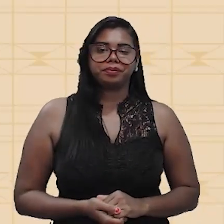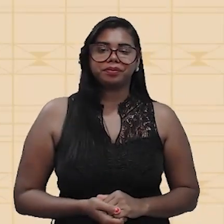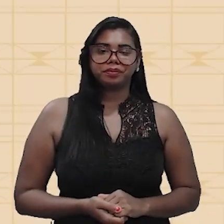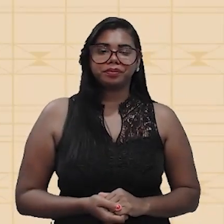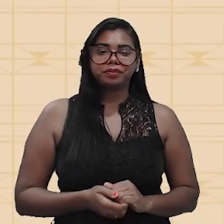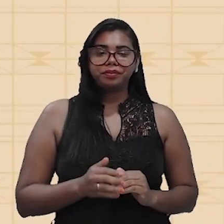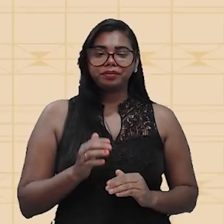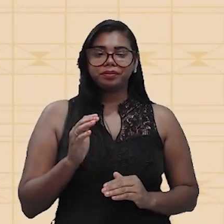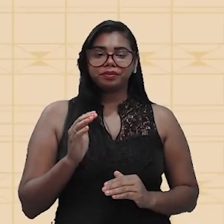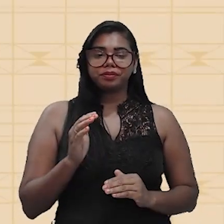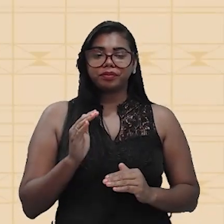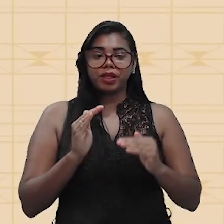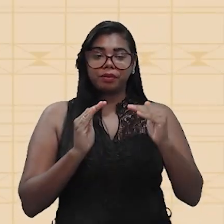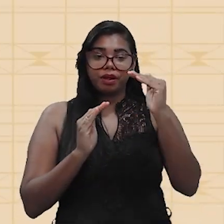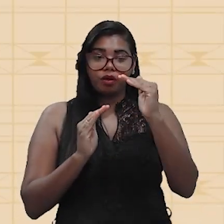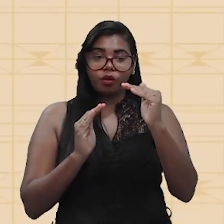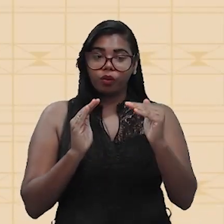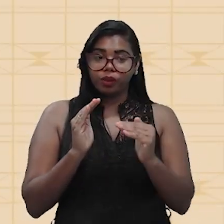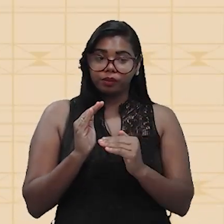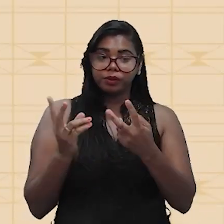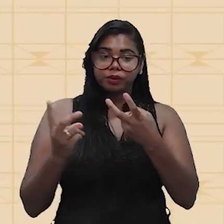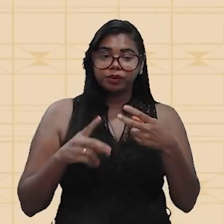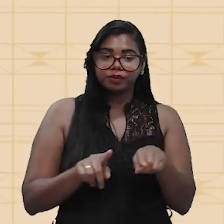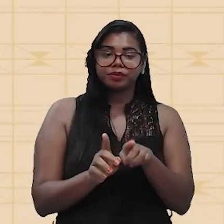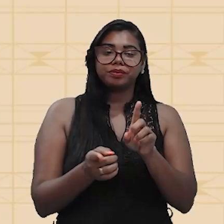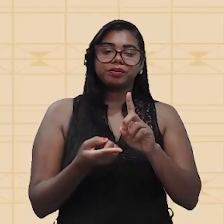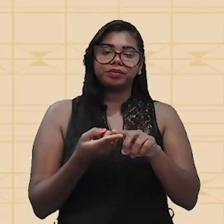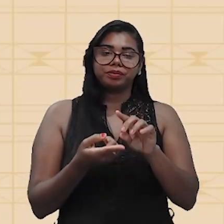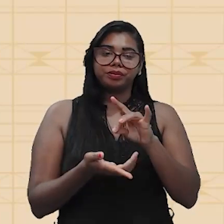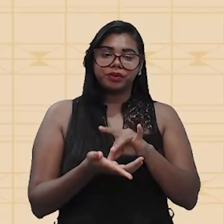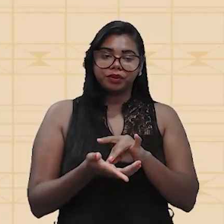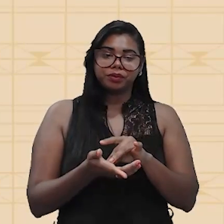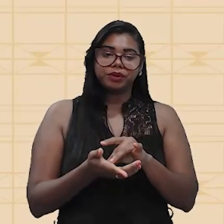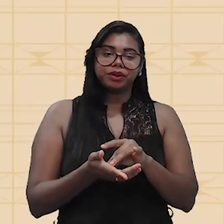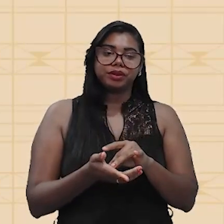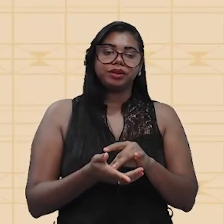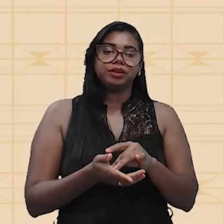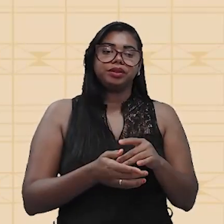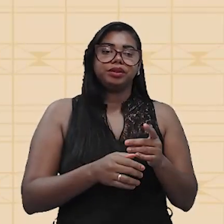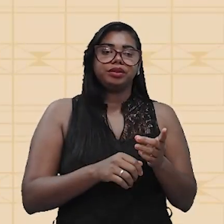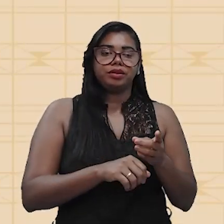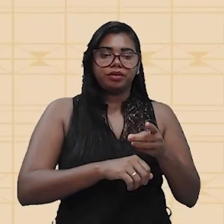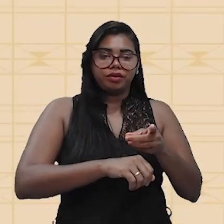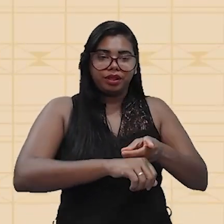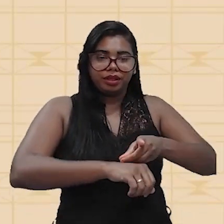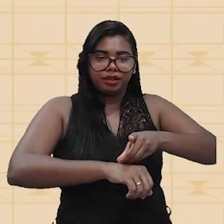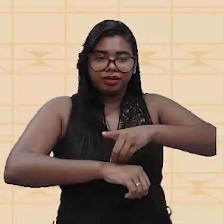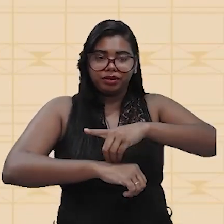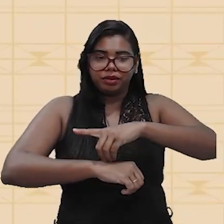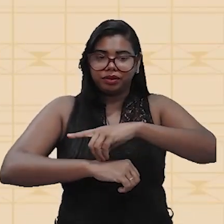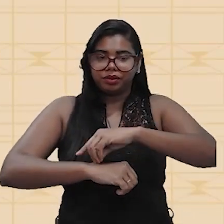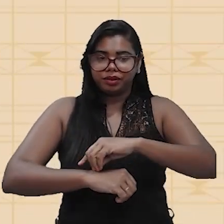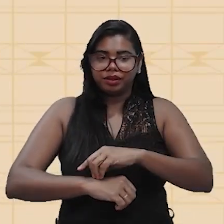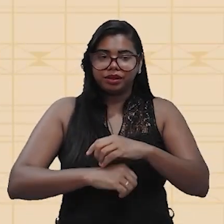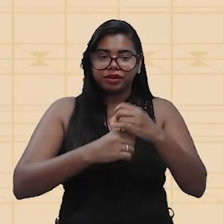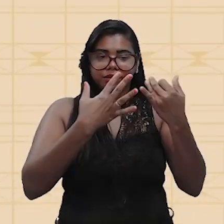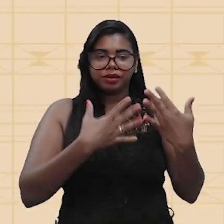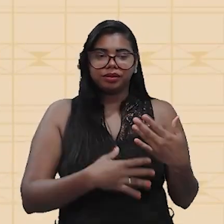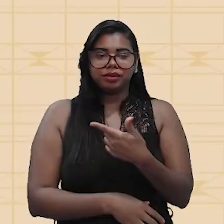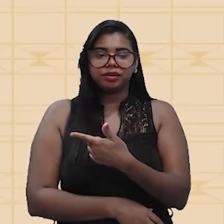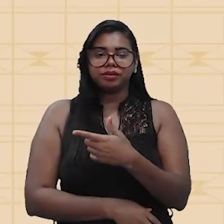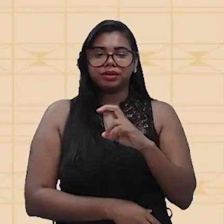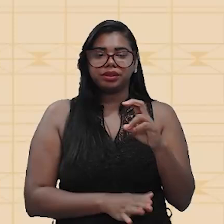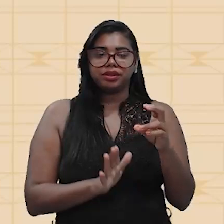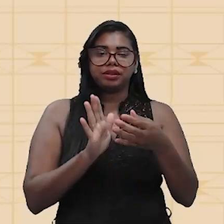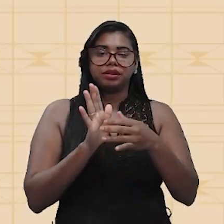na menor? Perceba que como o sentido é anti-horário, ele toca na parte menor, indicando que 25 é um gerador. E